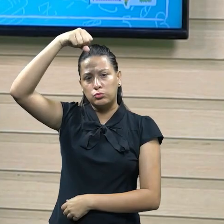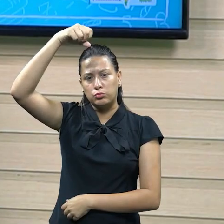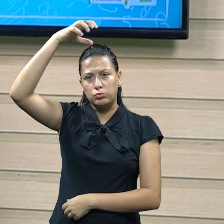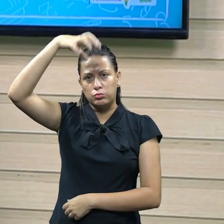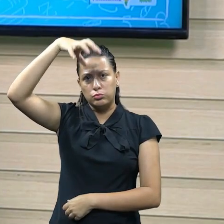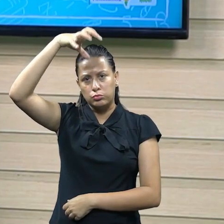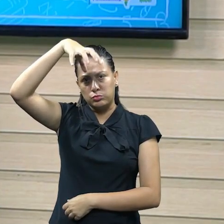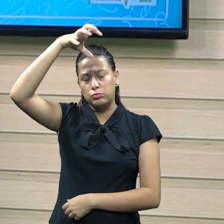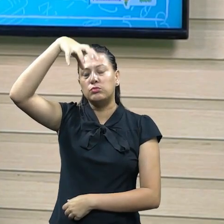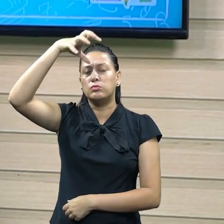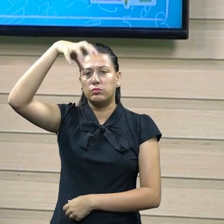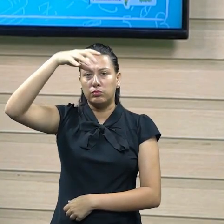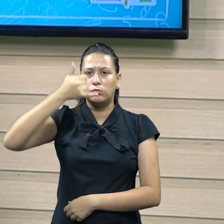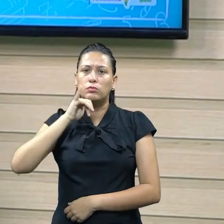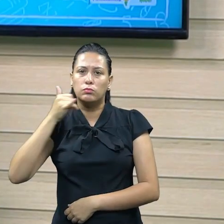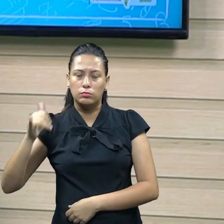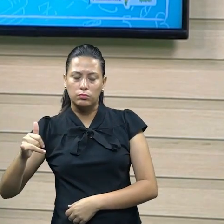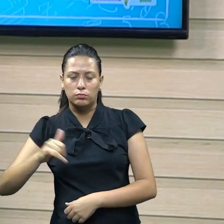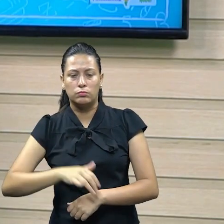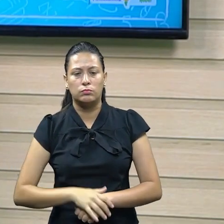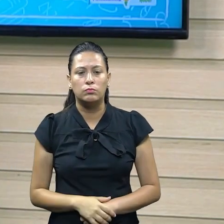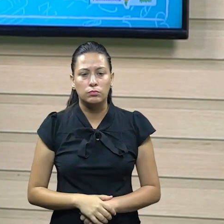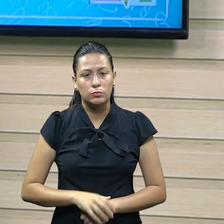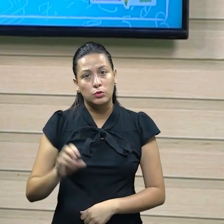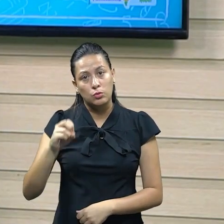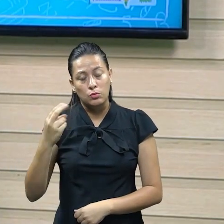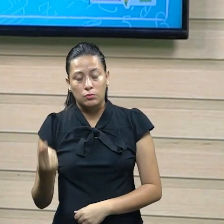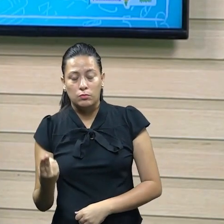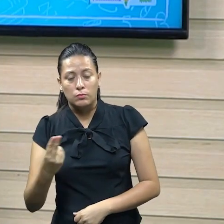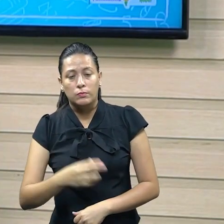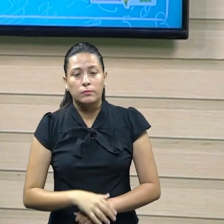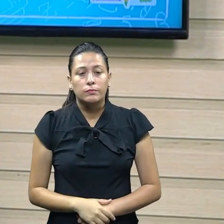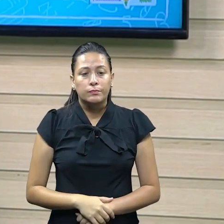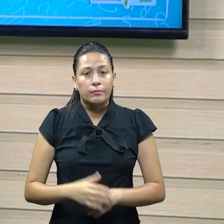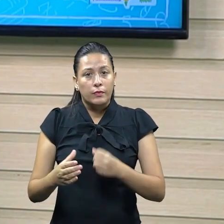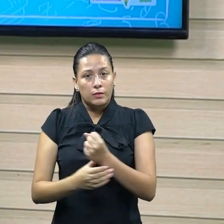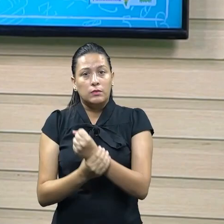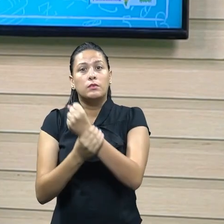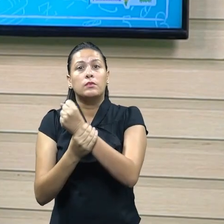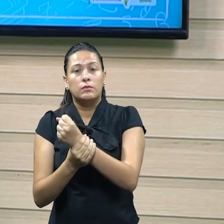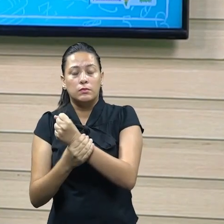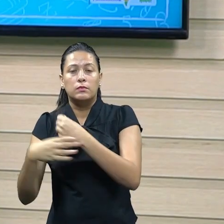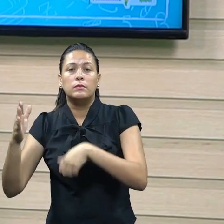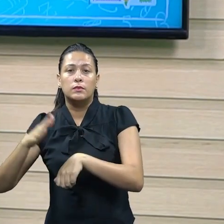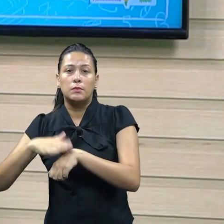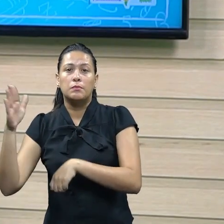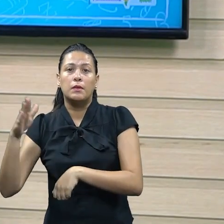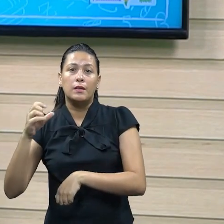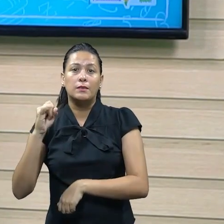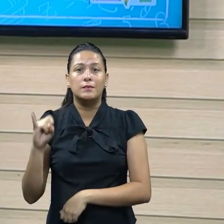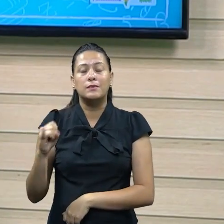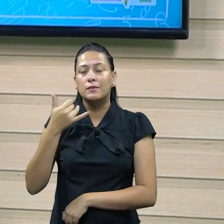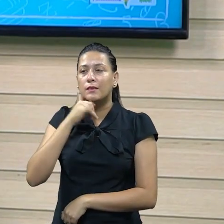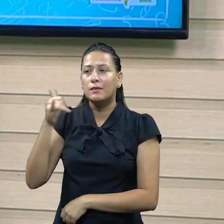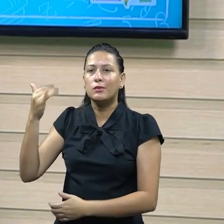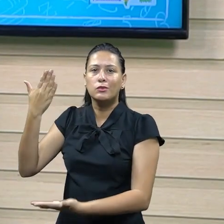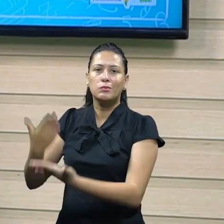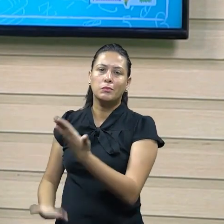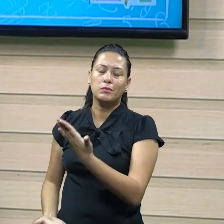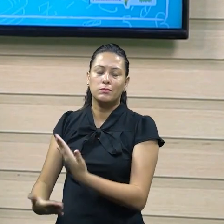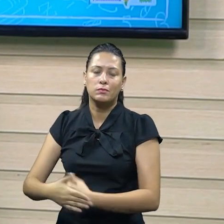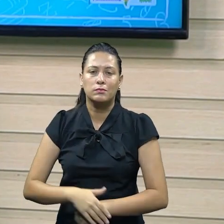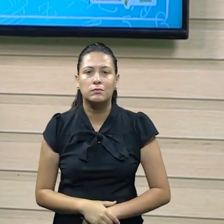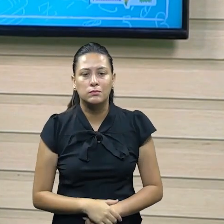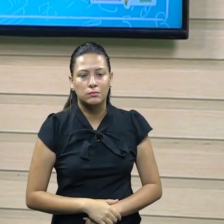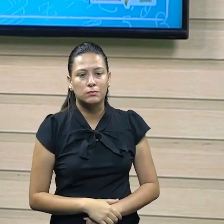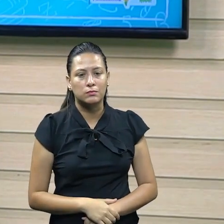Instalações que precisam de uma segurança maior quando há uma queda de energia, e aí tem um outro esquema de aterramento para